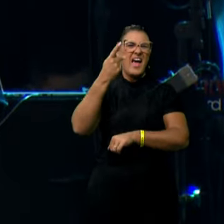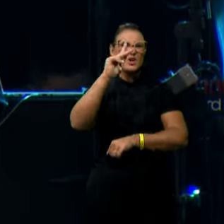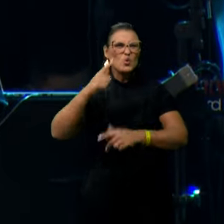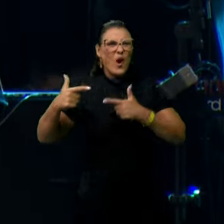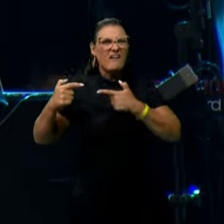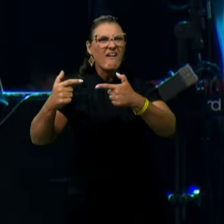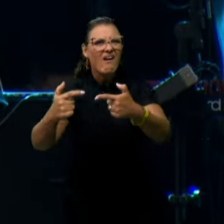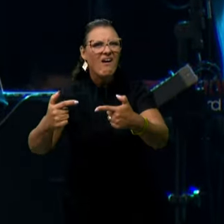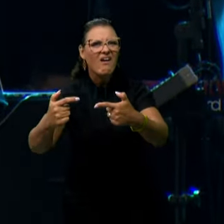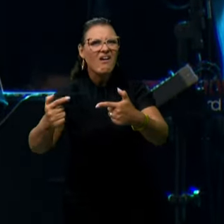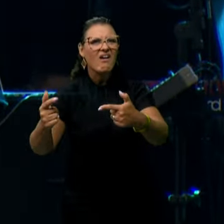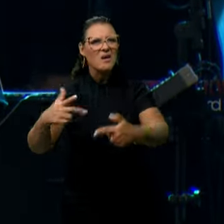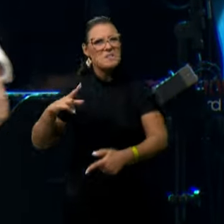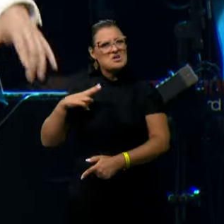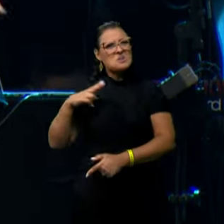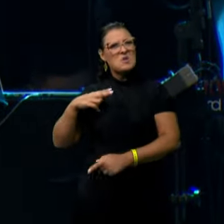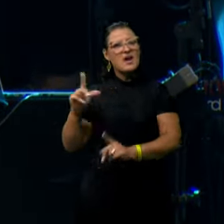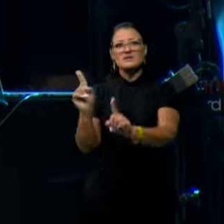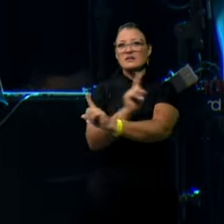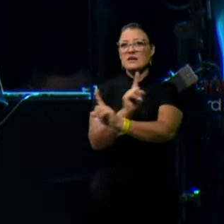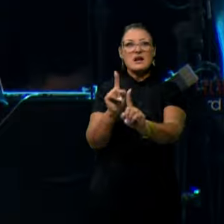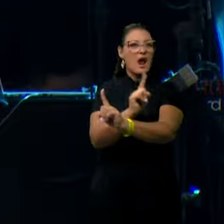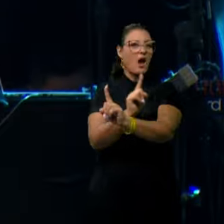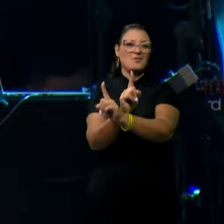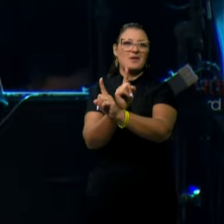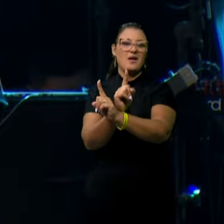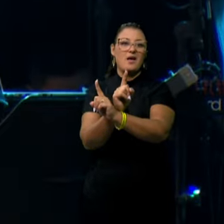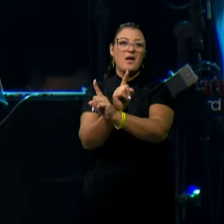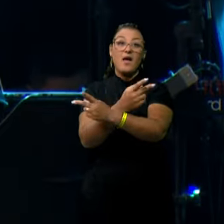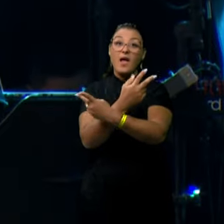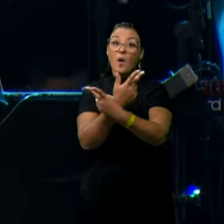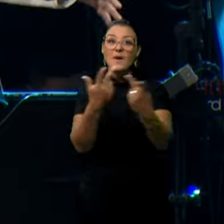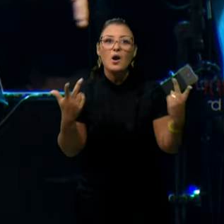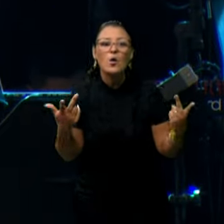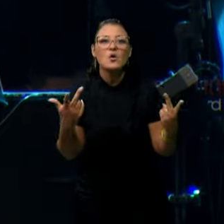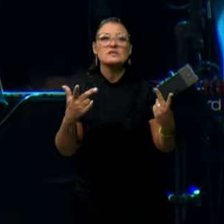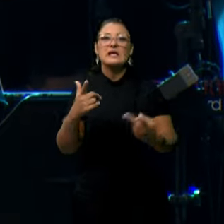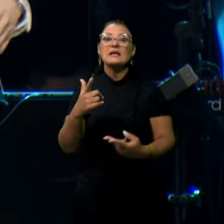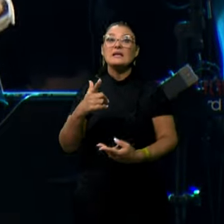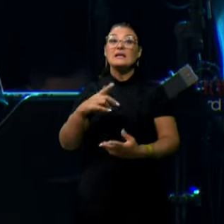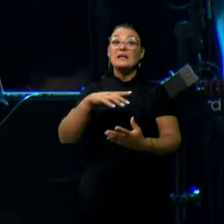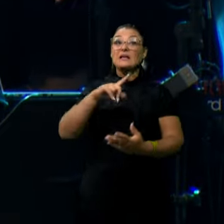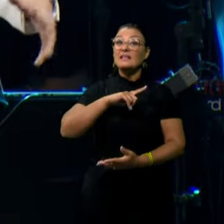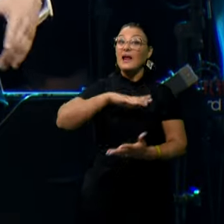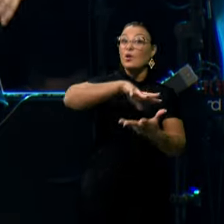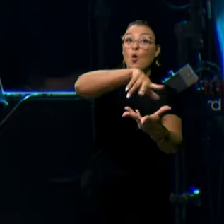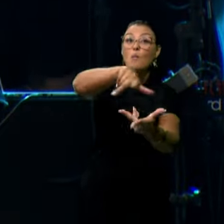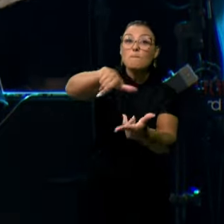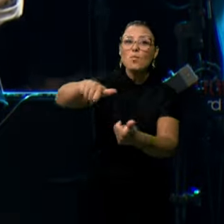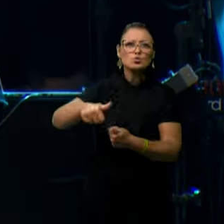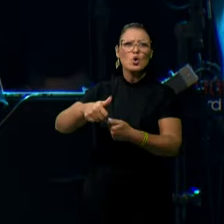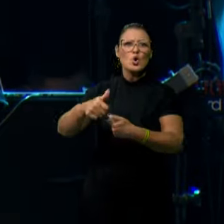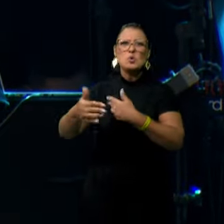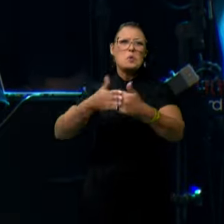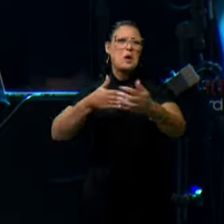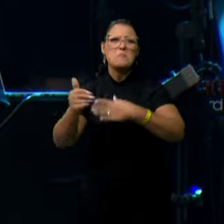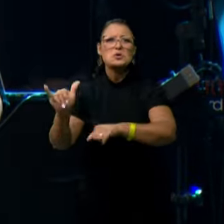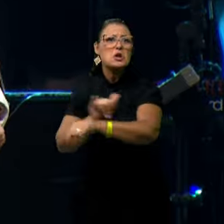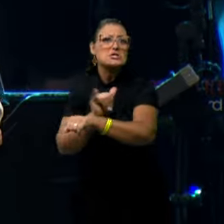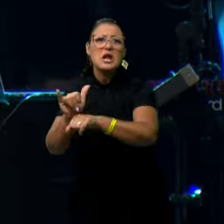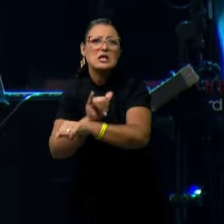não não não não não Ela entenda não é tua batalha que vai além da tua vontade tua estratégia tua batalha